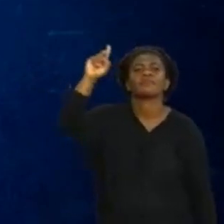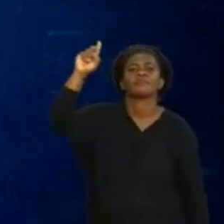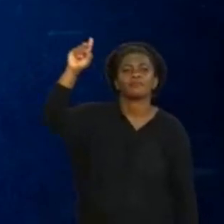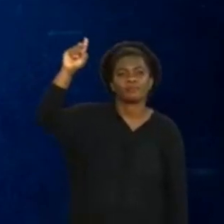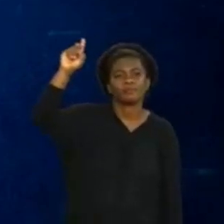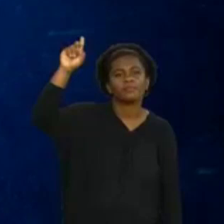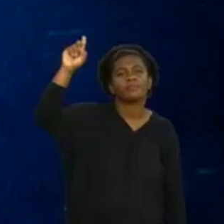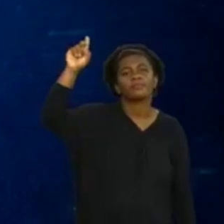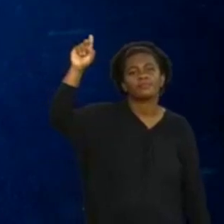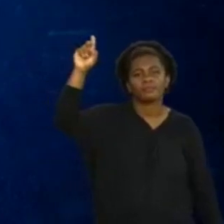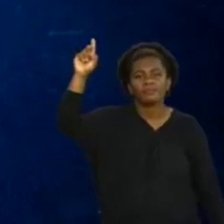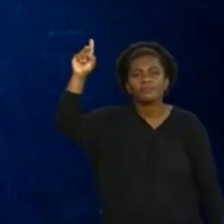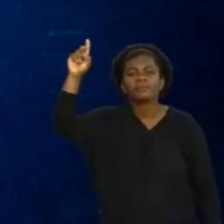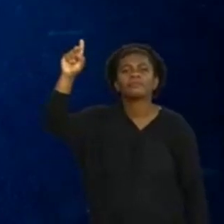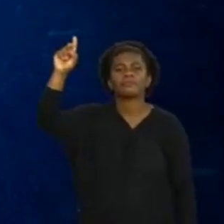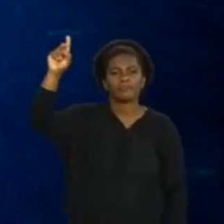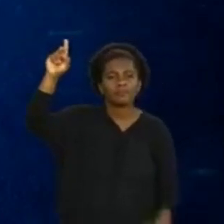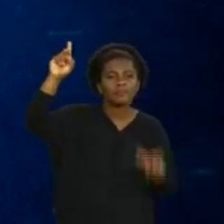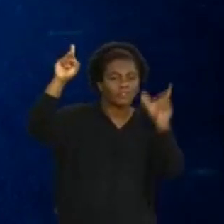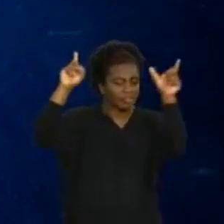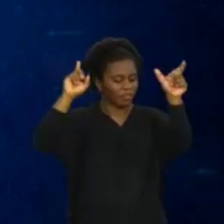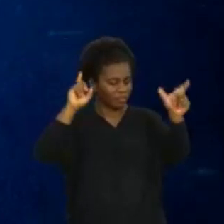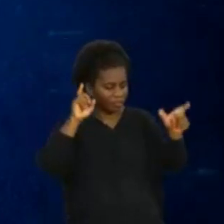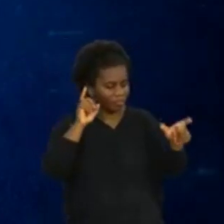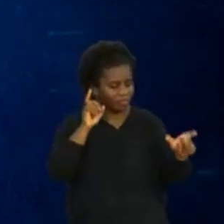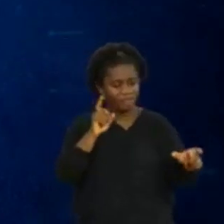a esperança em ti.